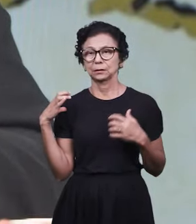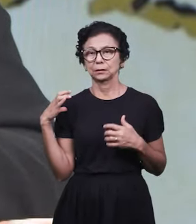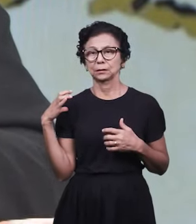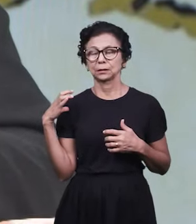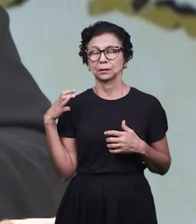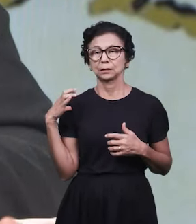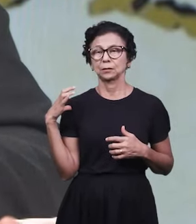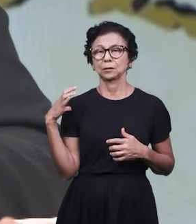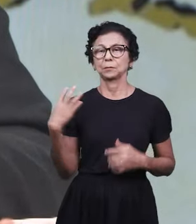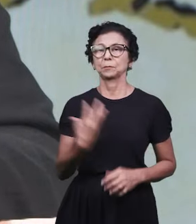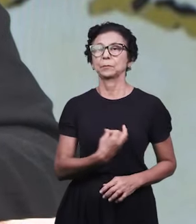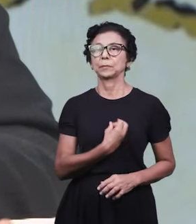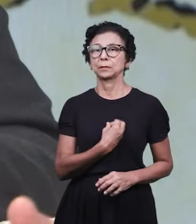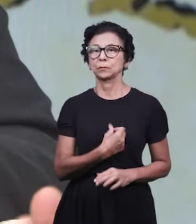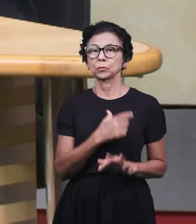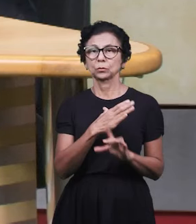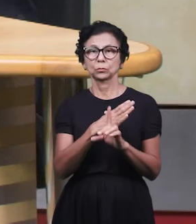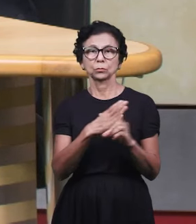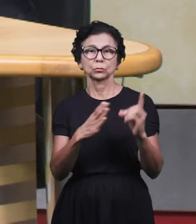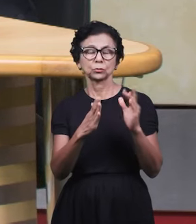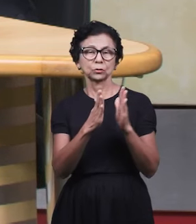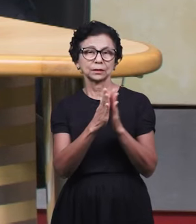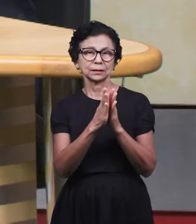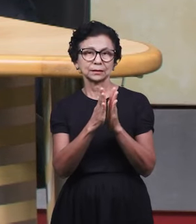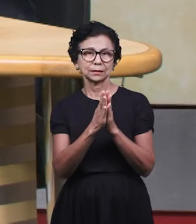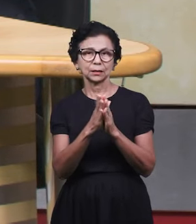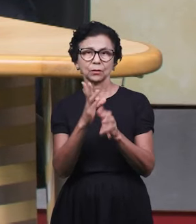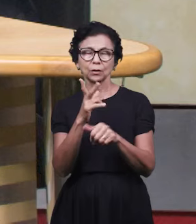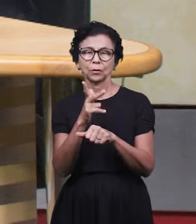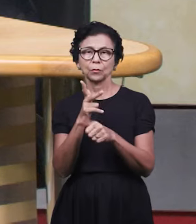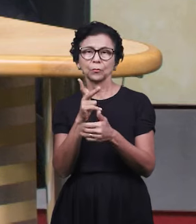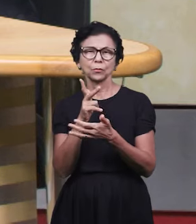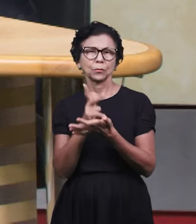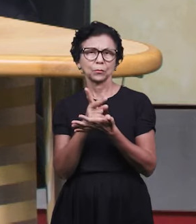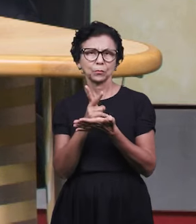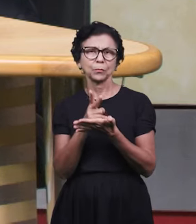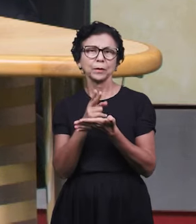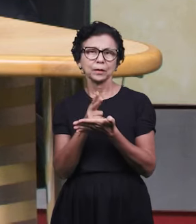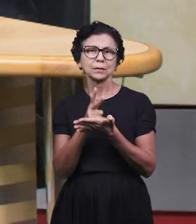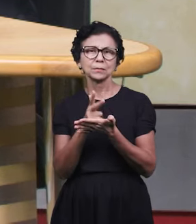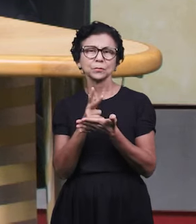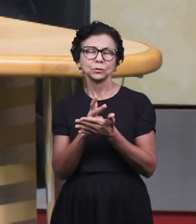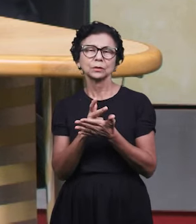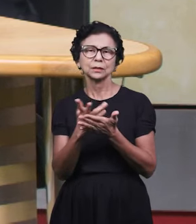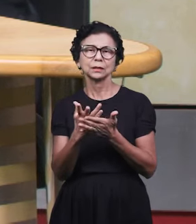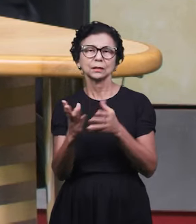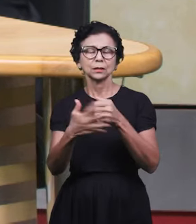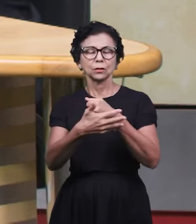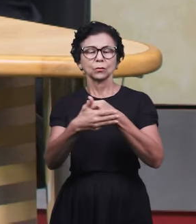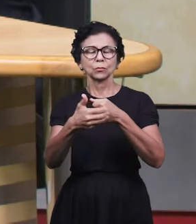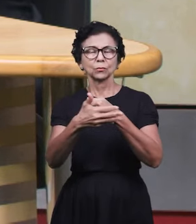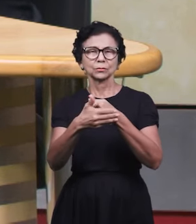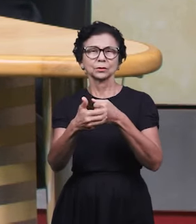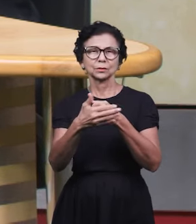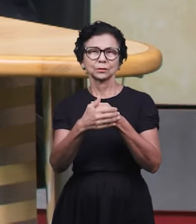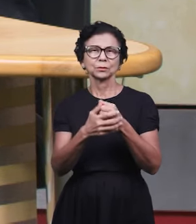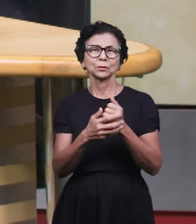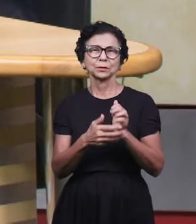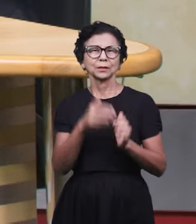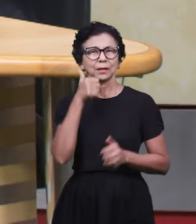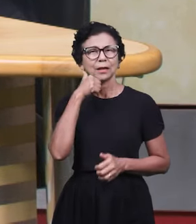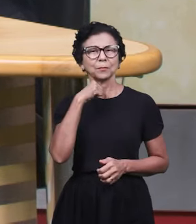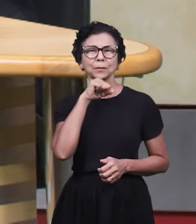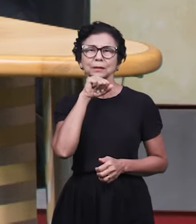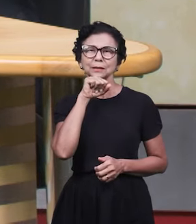super confortada, firme no Senhor, né? E as operações nas outras foram diferentes, né? Então, o anjo, ele sempre